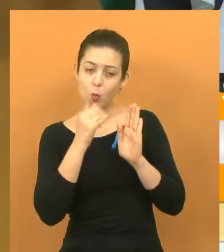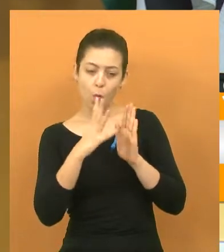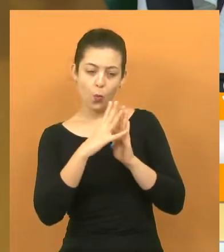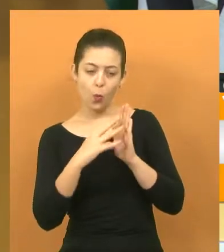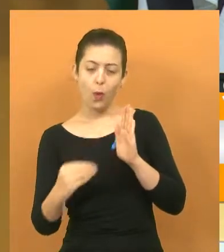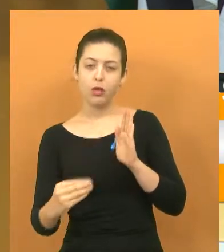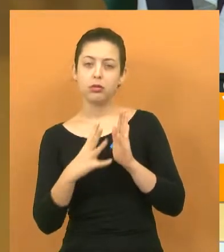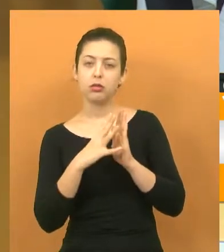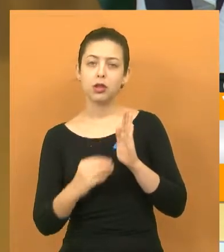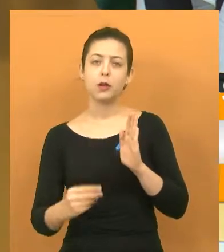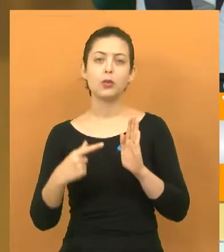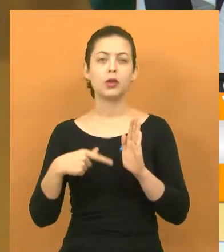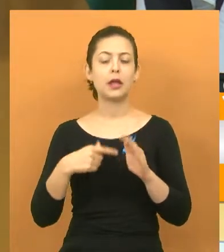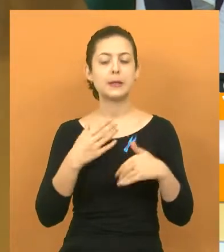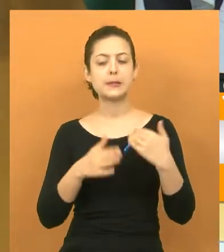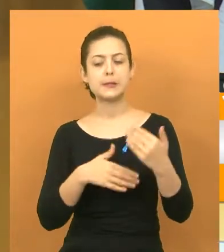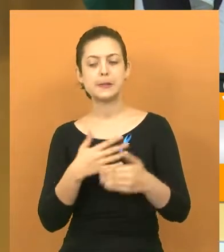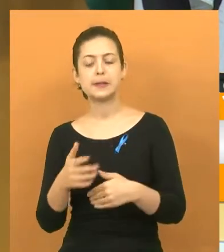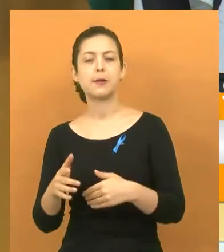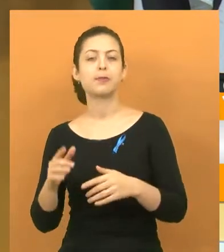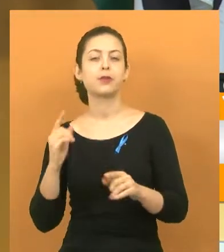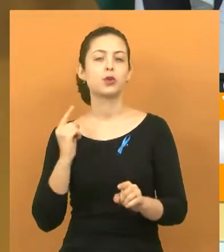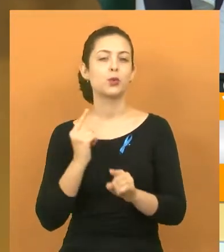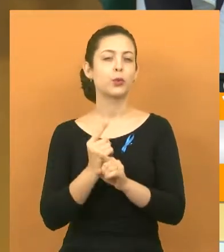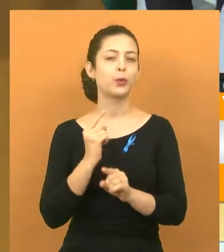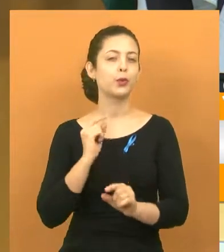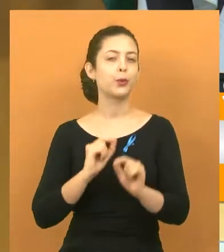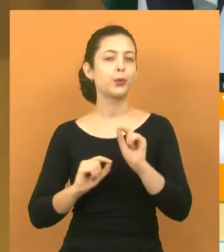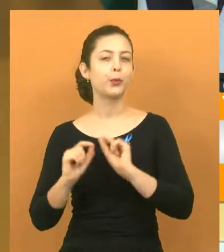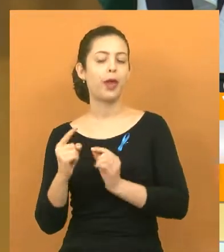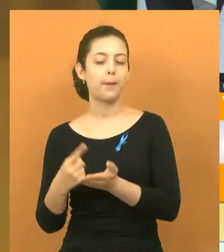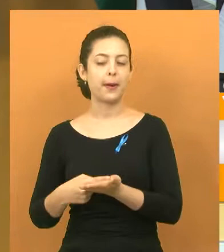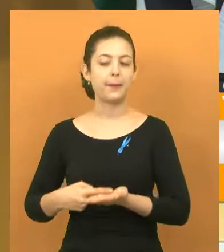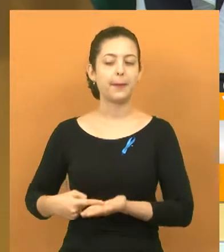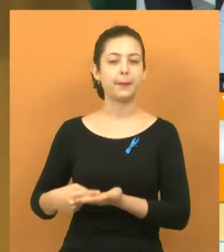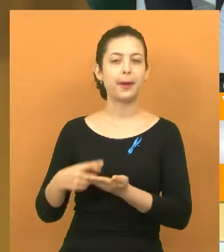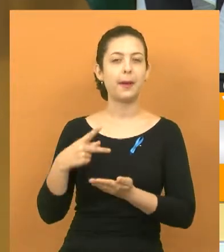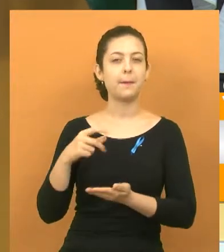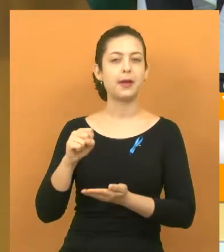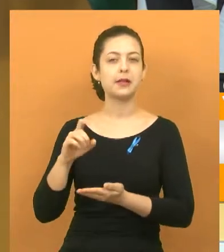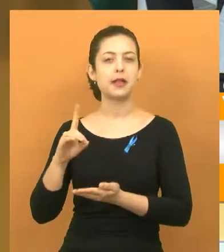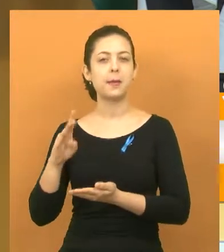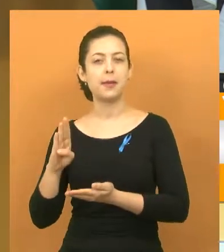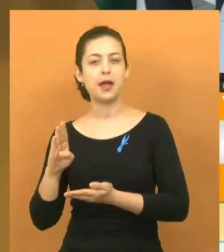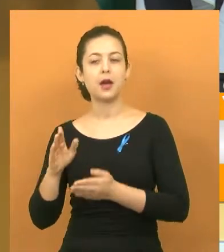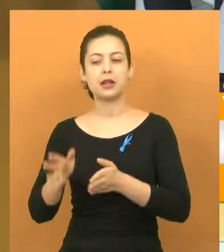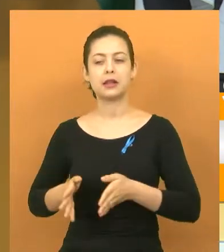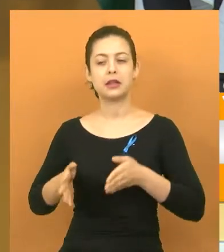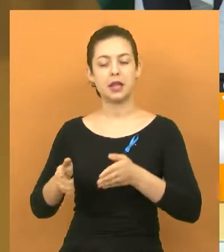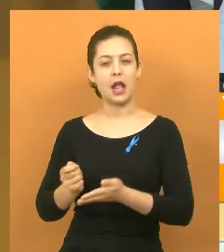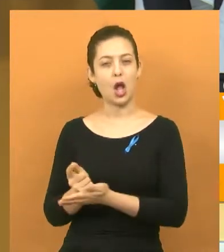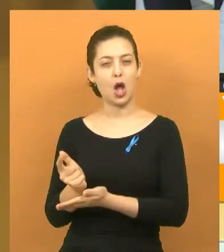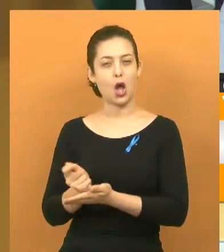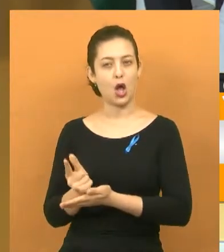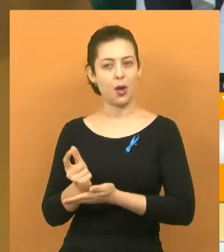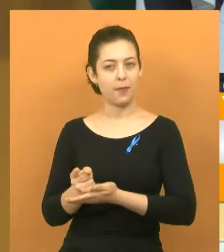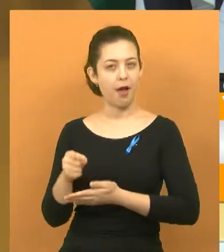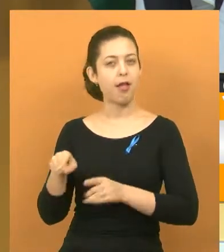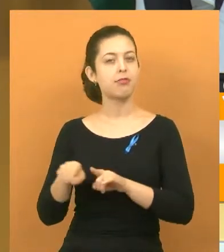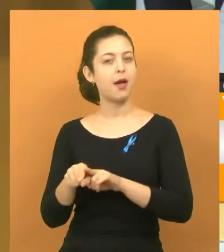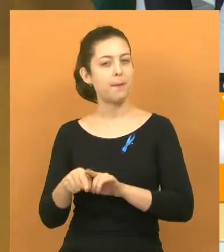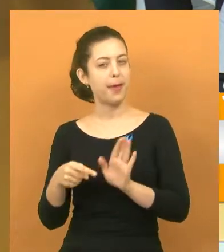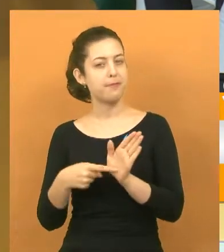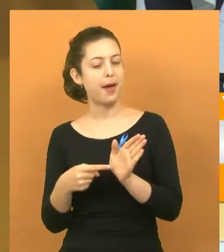quê? Depois que ela passou por essa situação, descobriram as maracutaias que tinham com o PSDB na questão da compra dos trens, ela também